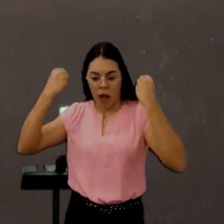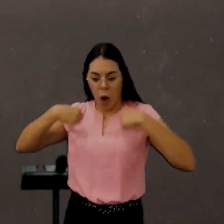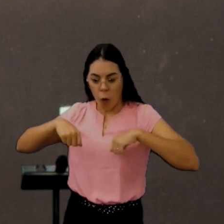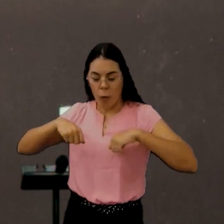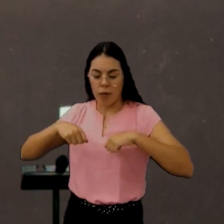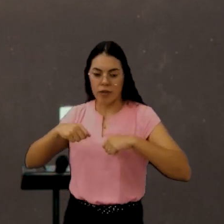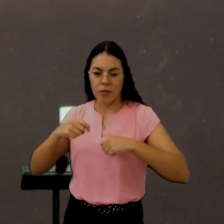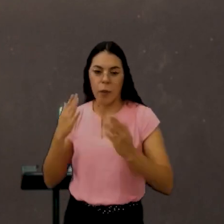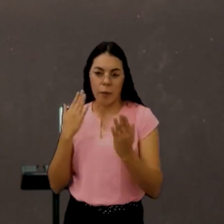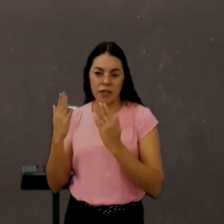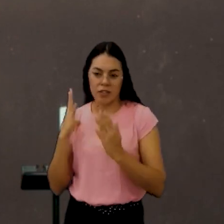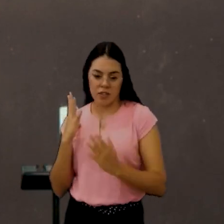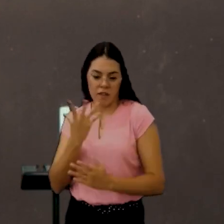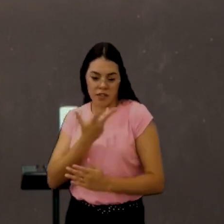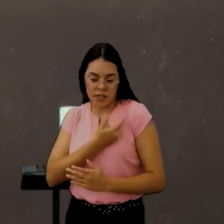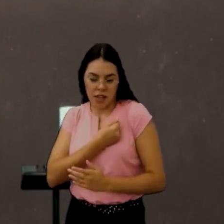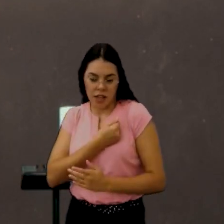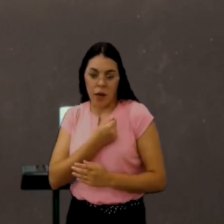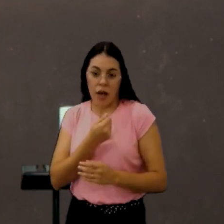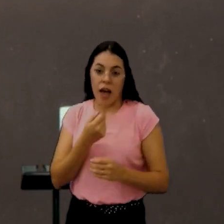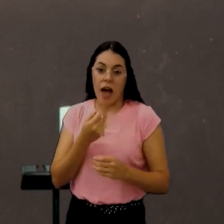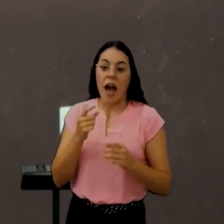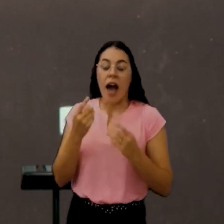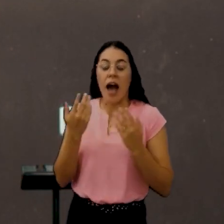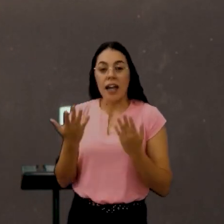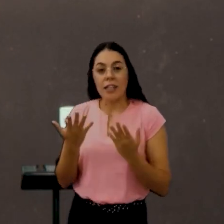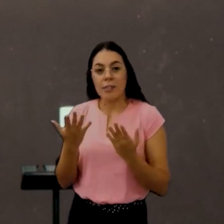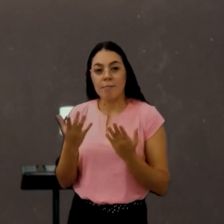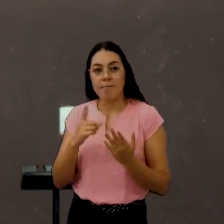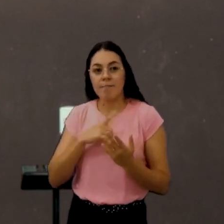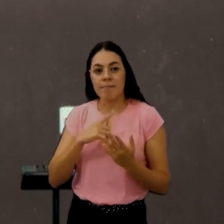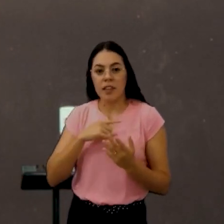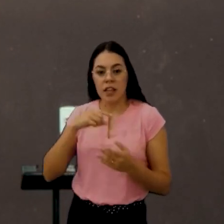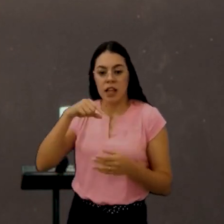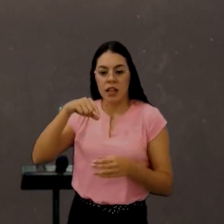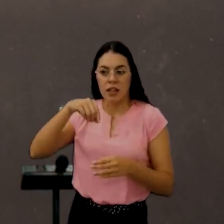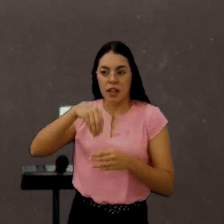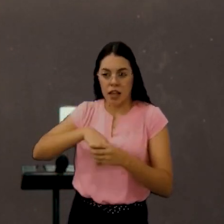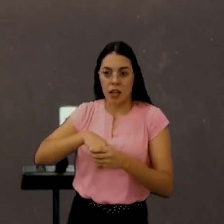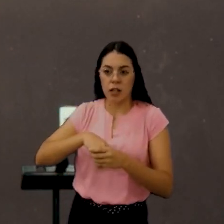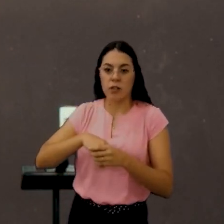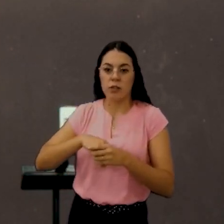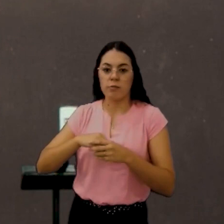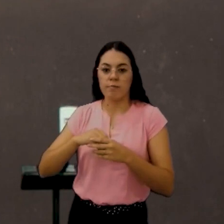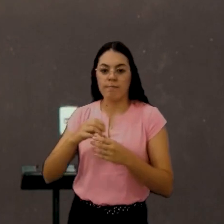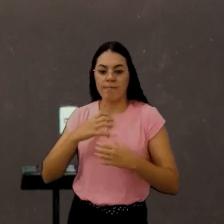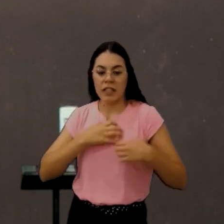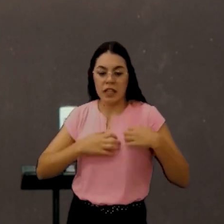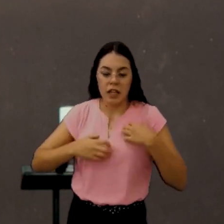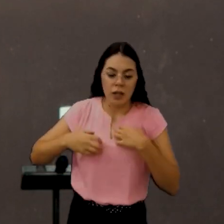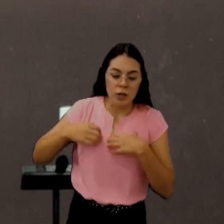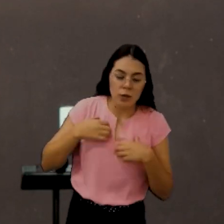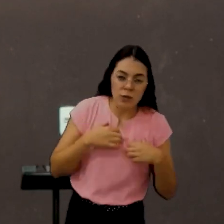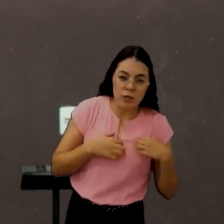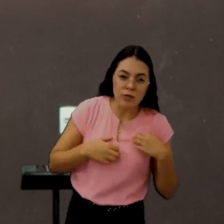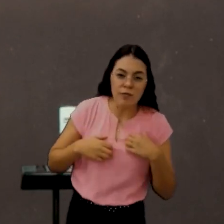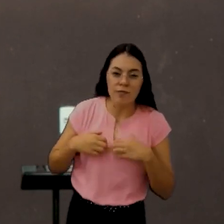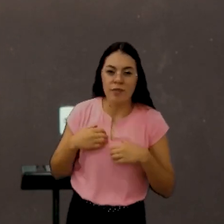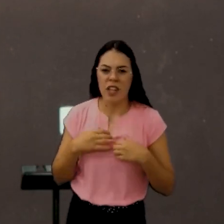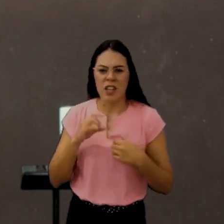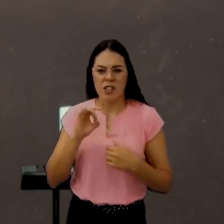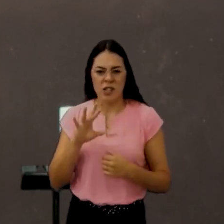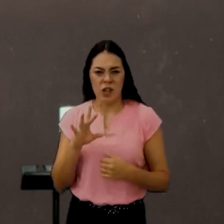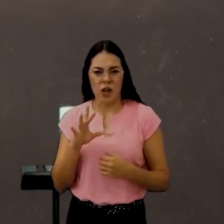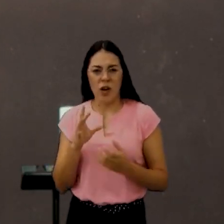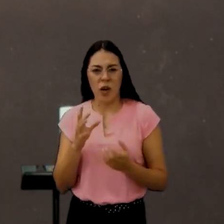não nus, pois nós, os que estamos neste tabernáculo, gememos angustiados, não porque